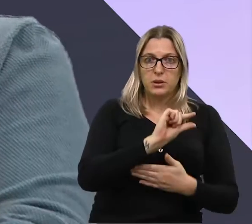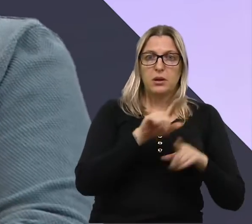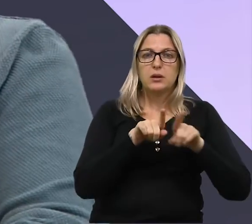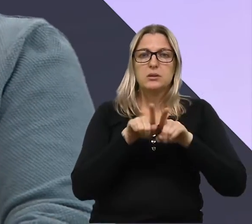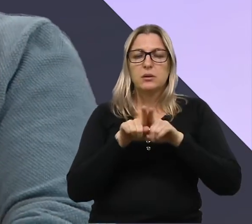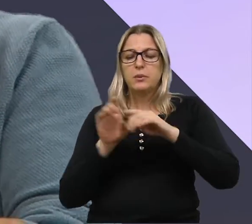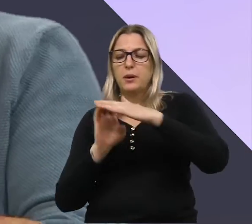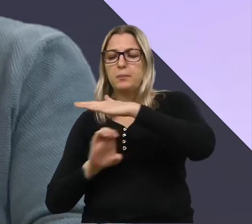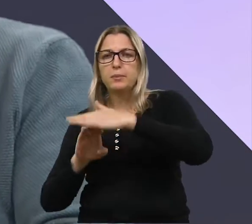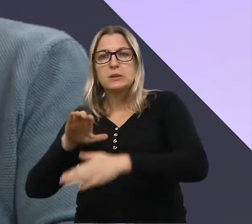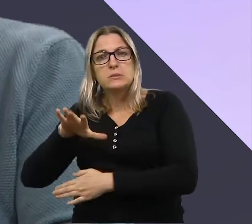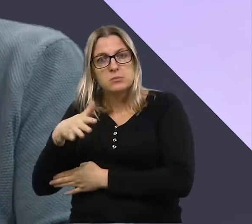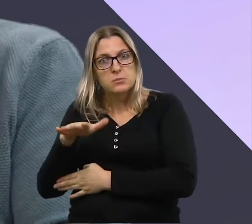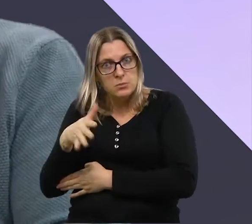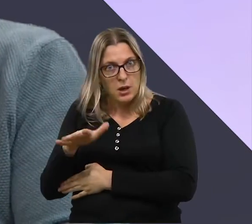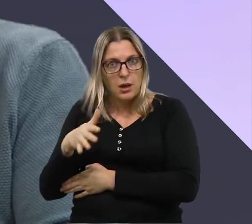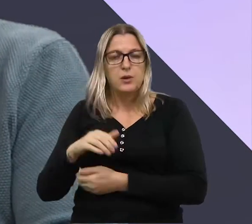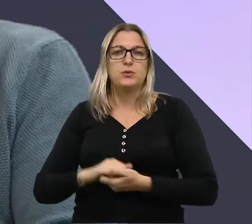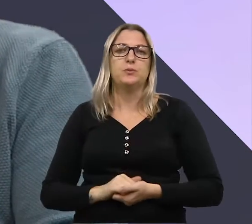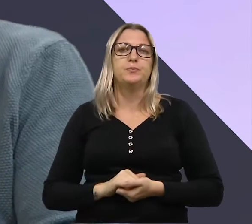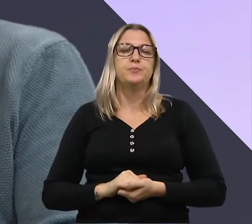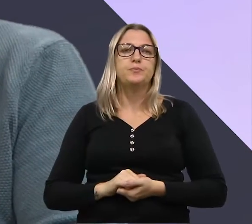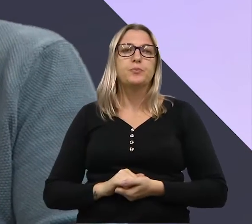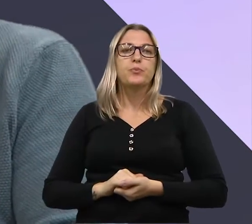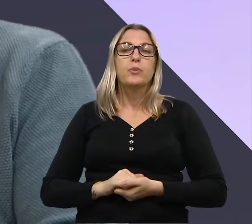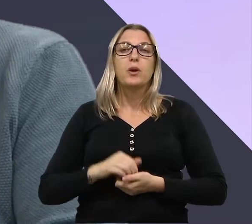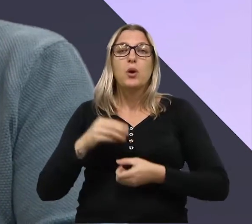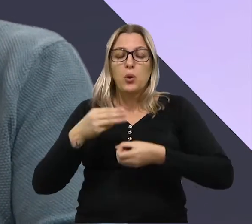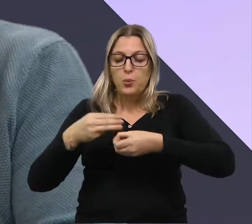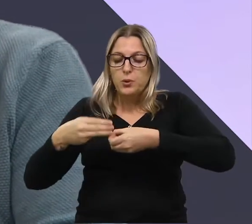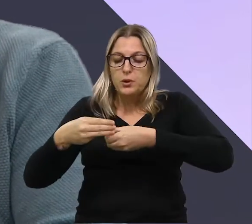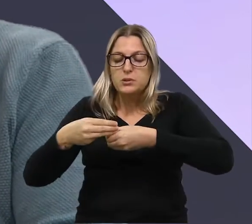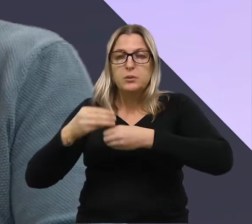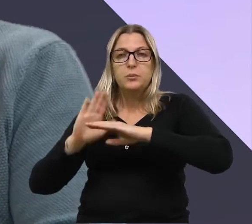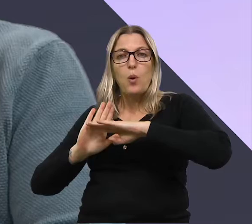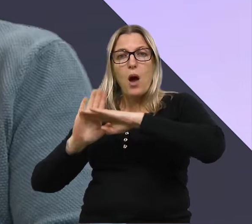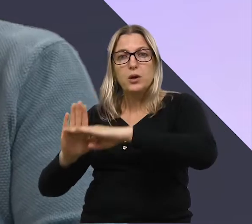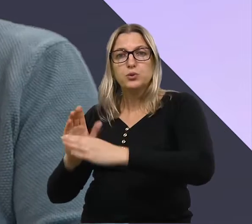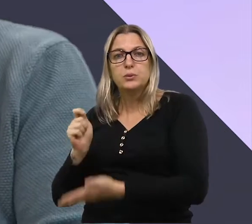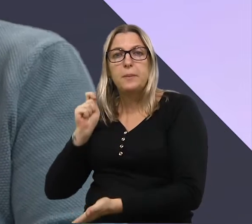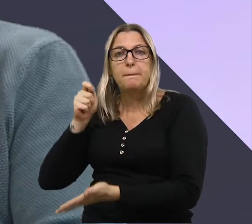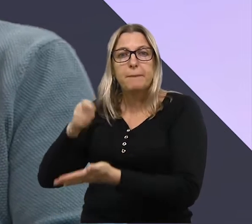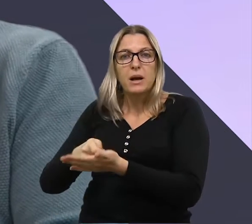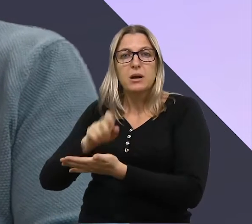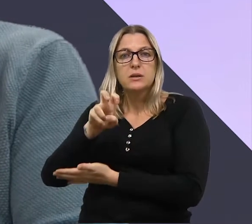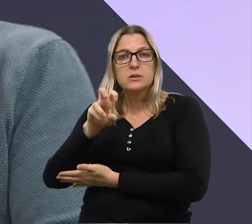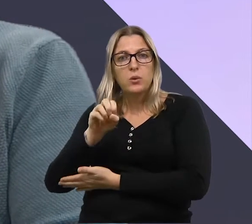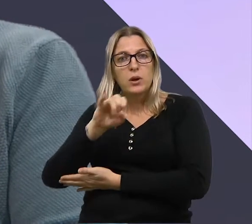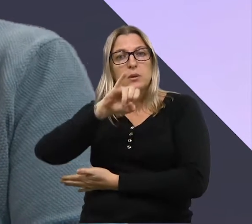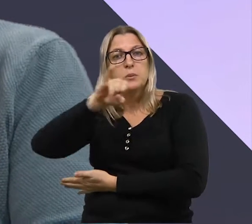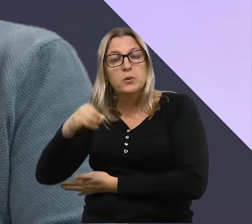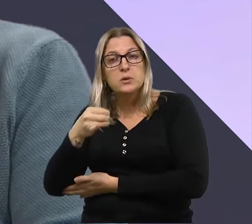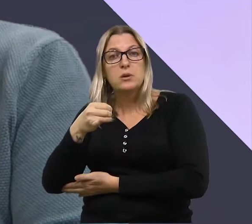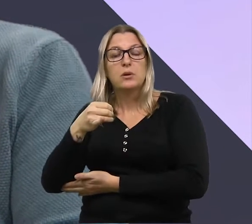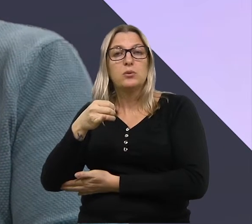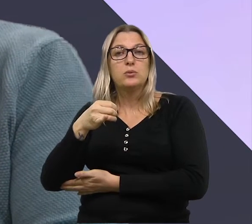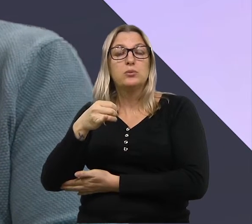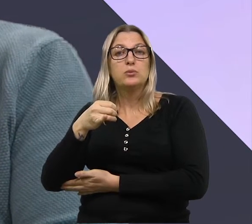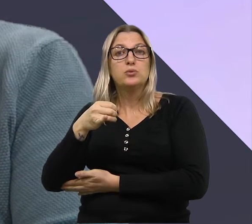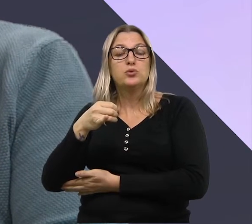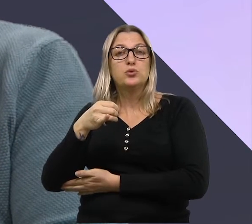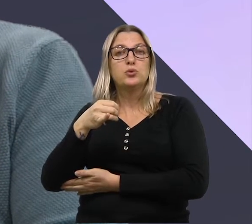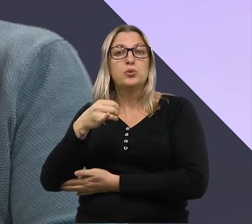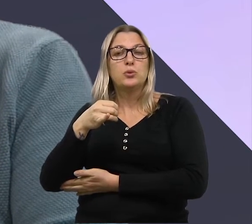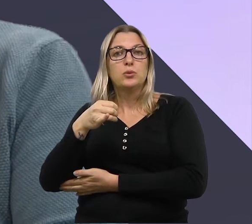e as empresas médias o município irá subsidiar cinquenta por cento do juro deste convênio nós